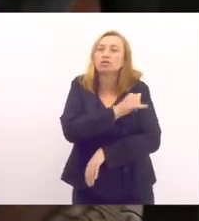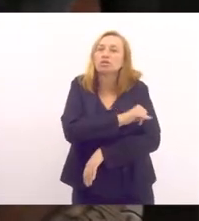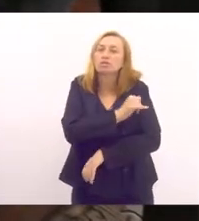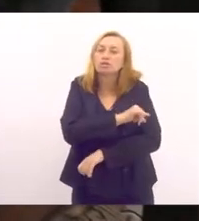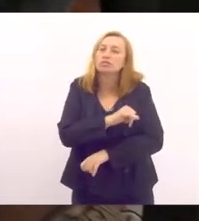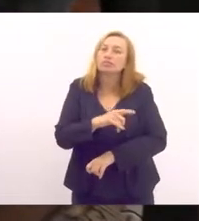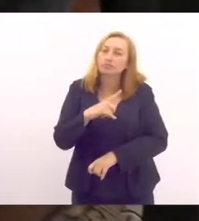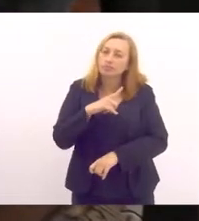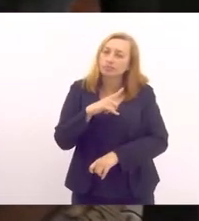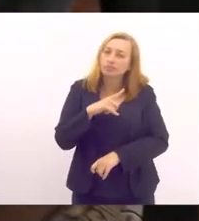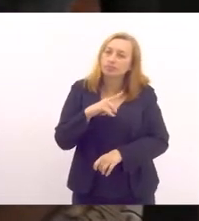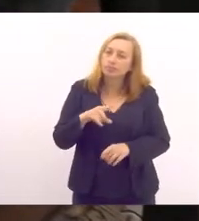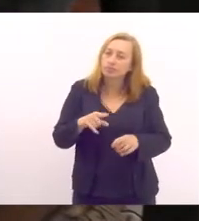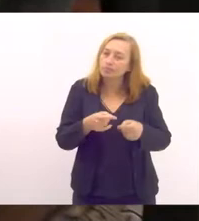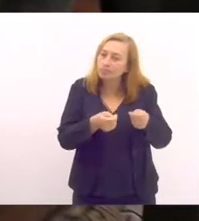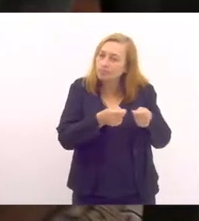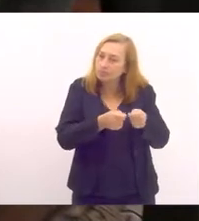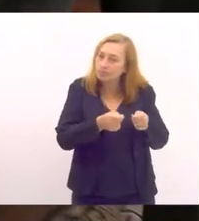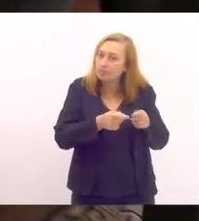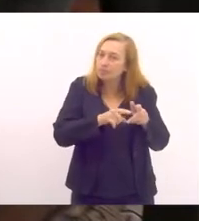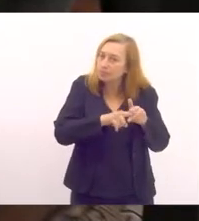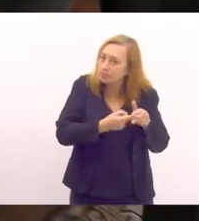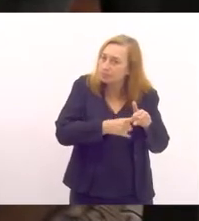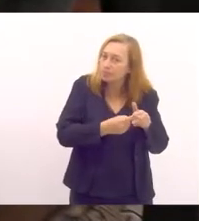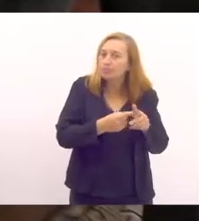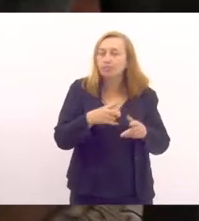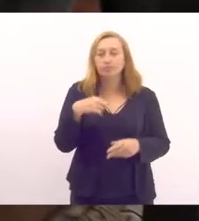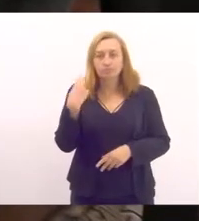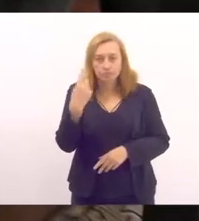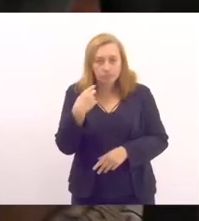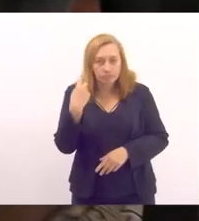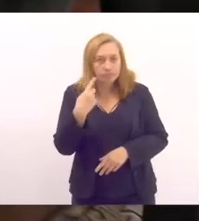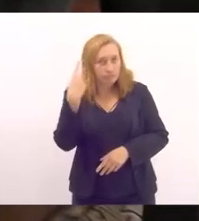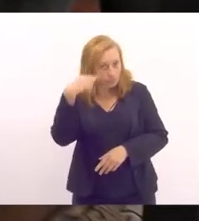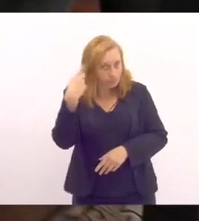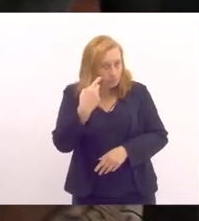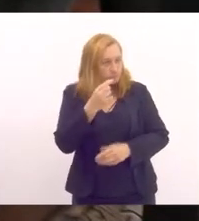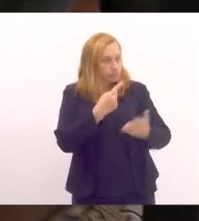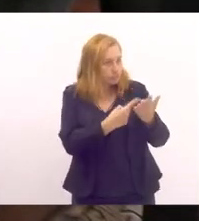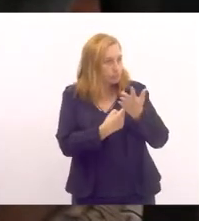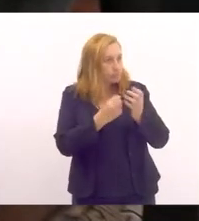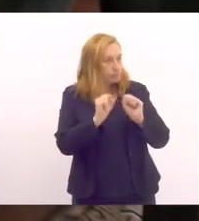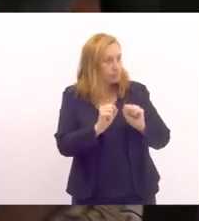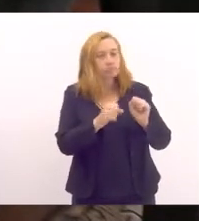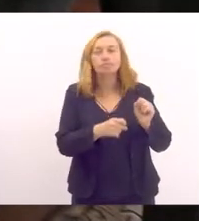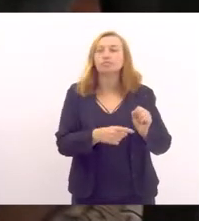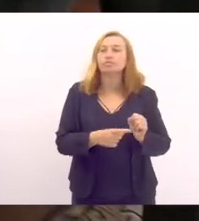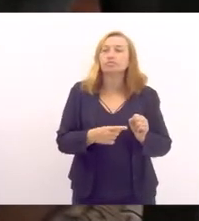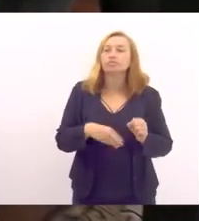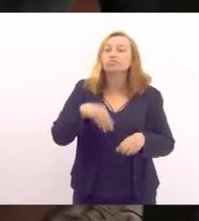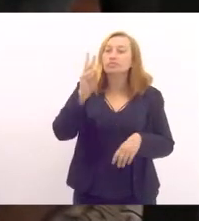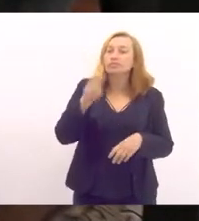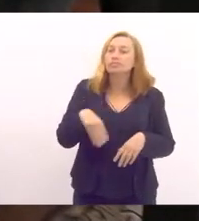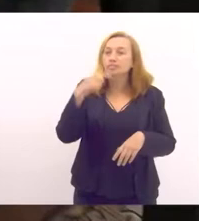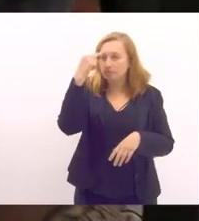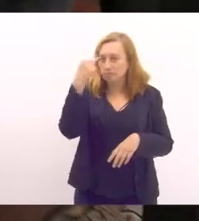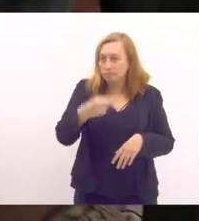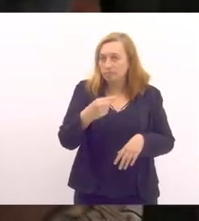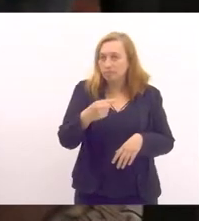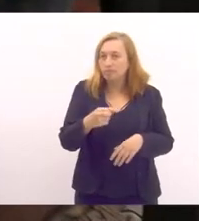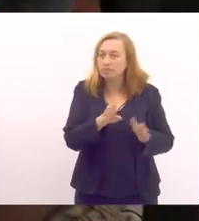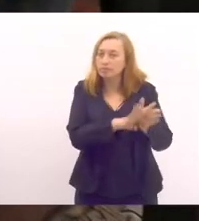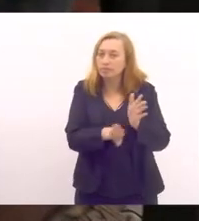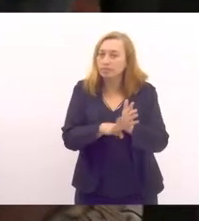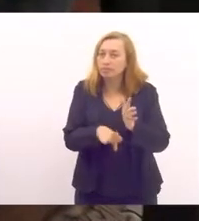ele vai ter uma ordenação, né? O nosso advogado pode até nos ajudar, que quem ordena aquela despesa,